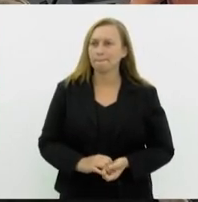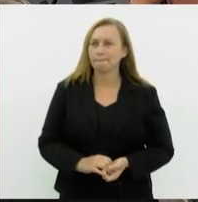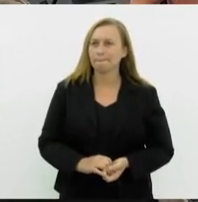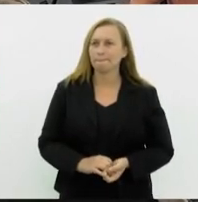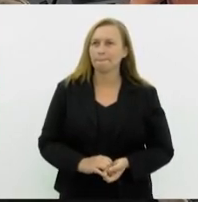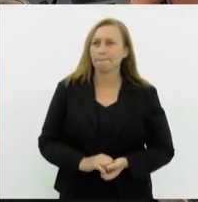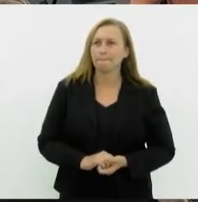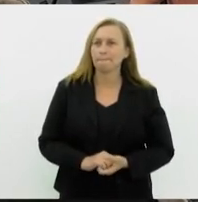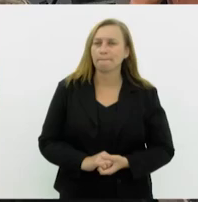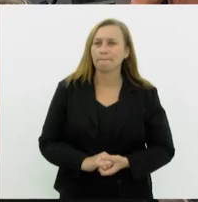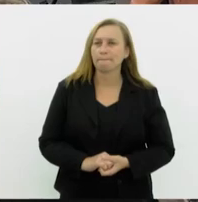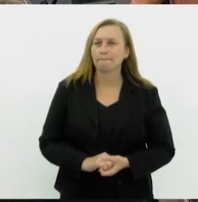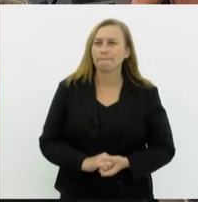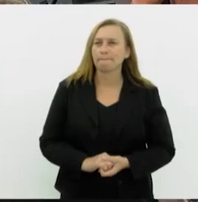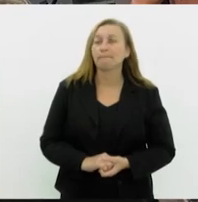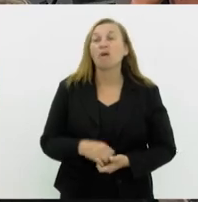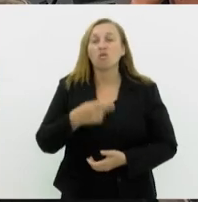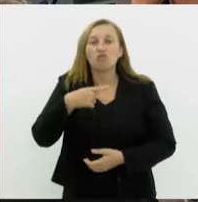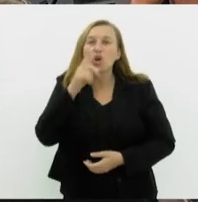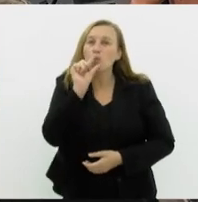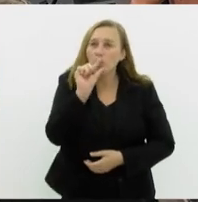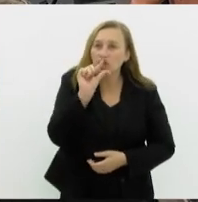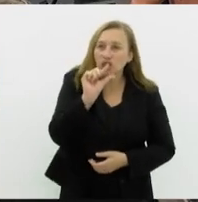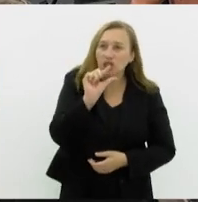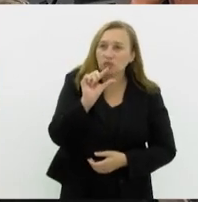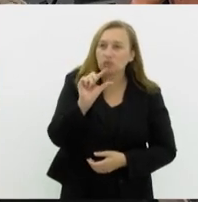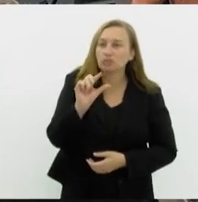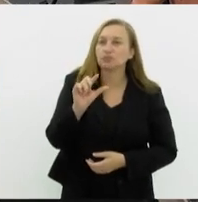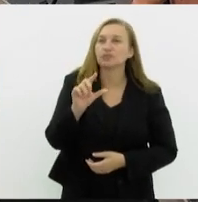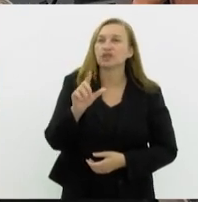Segundo aqui, vou falar um pouquinho do Nildo Santiago.